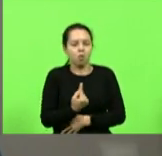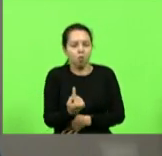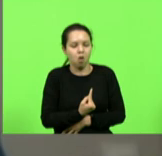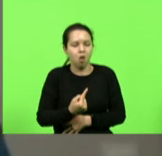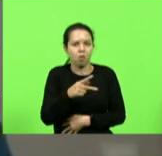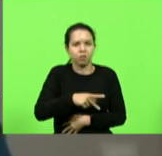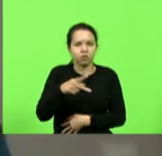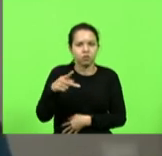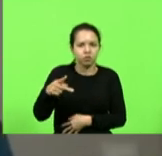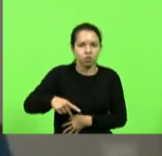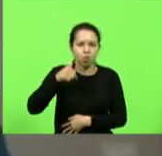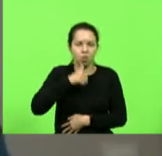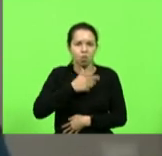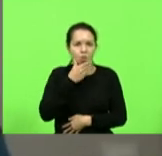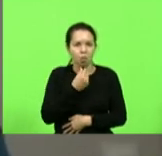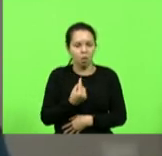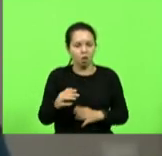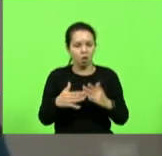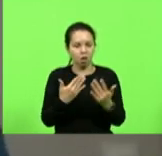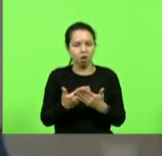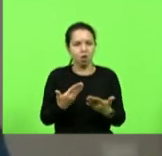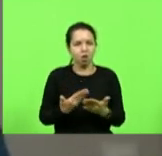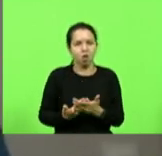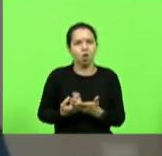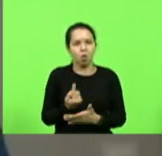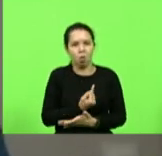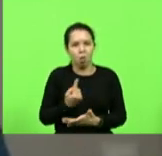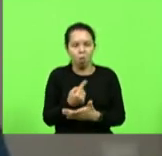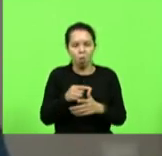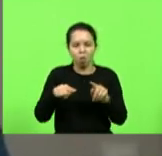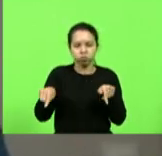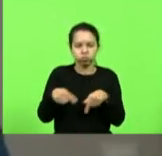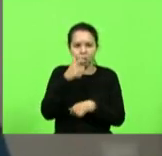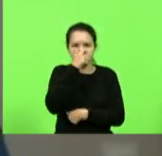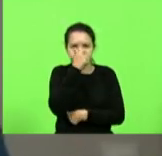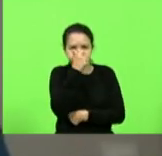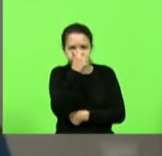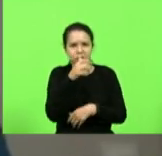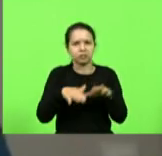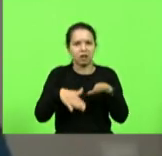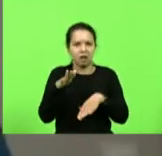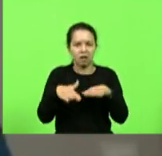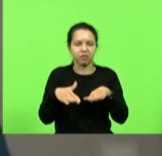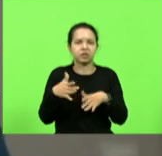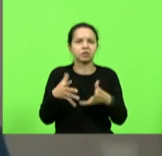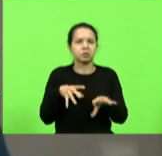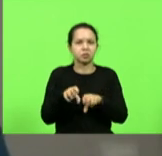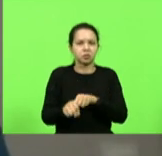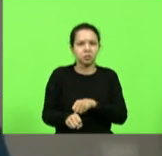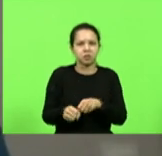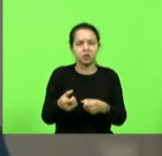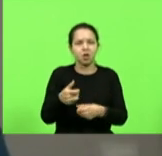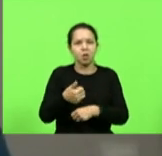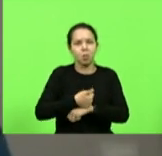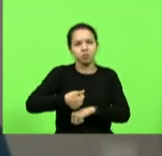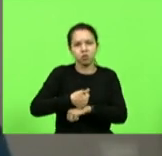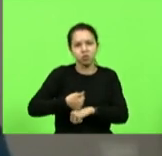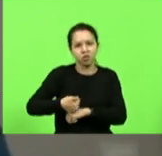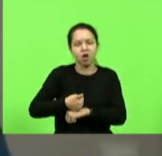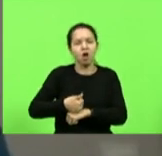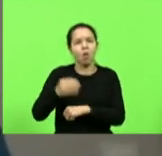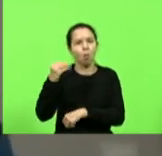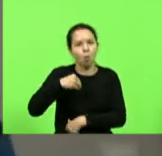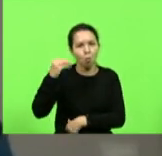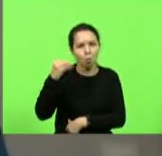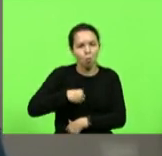sala de aula, salas superlotadas, fragilizadas muitas vezes por uma formação docente,